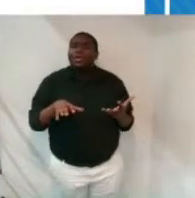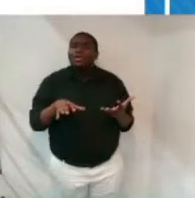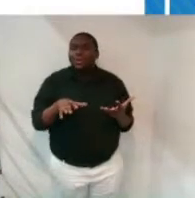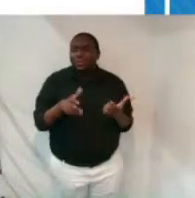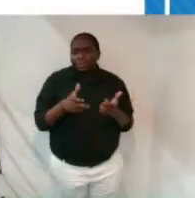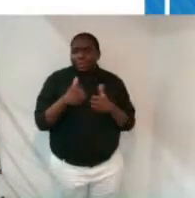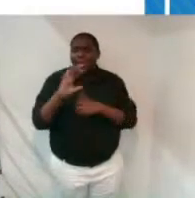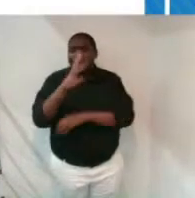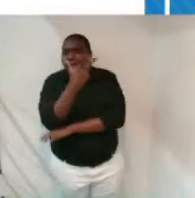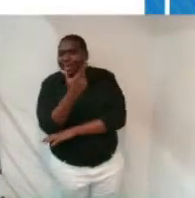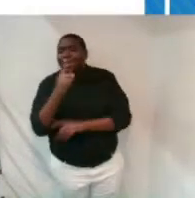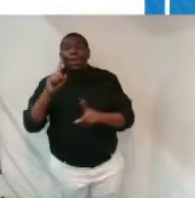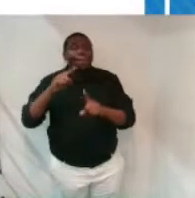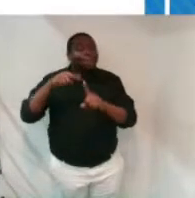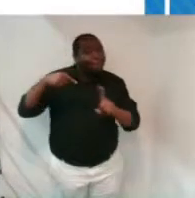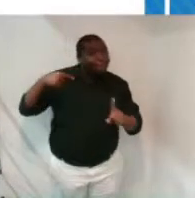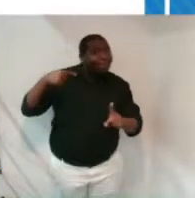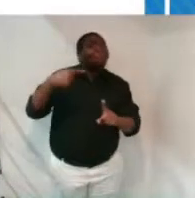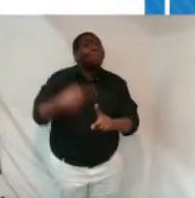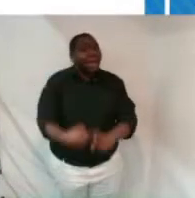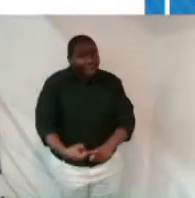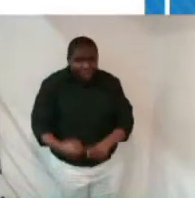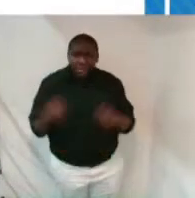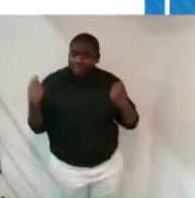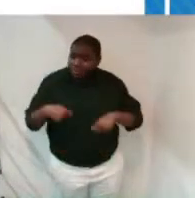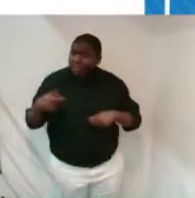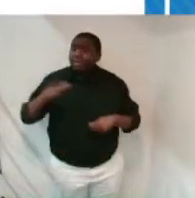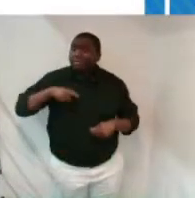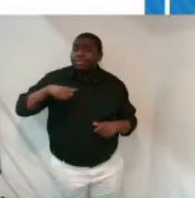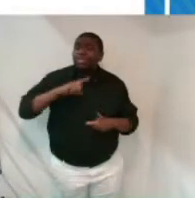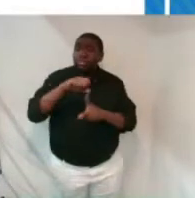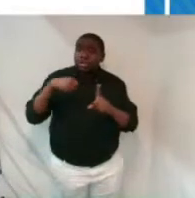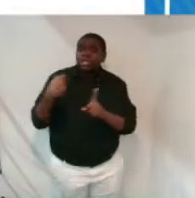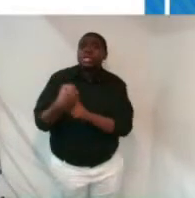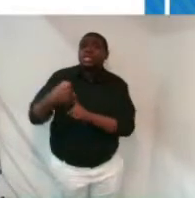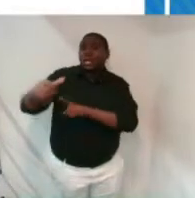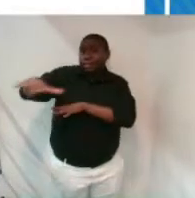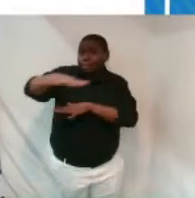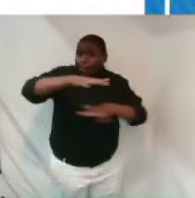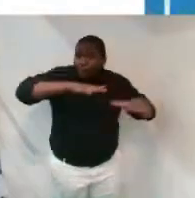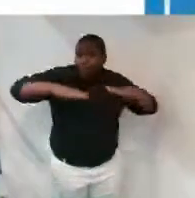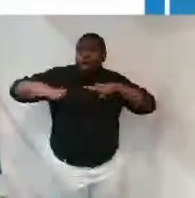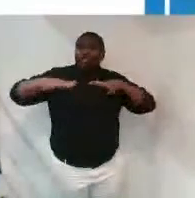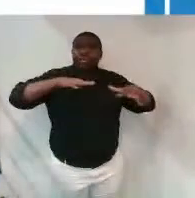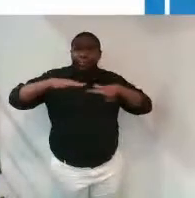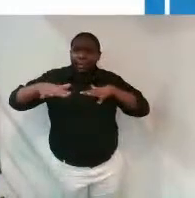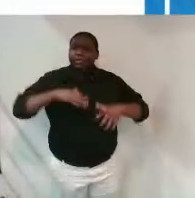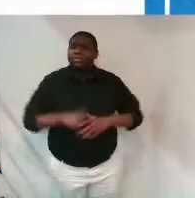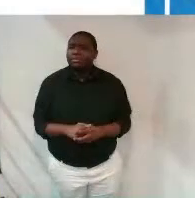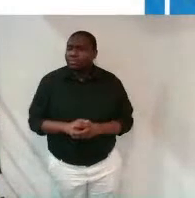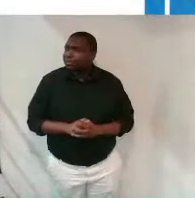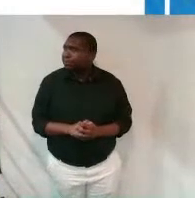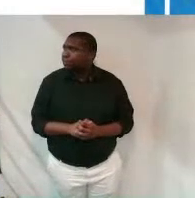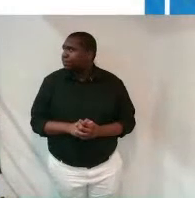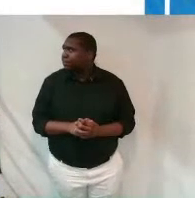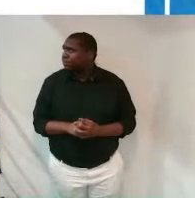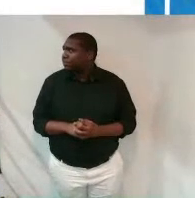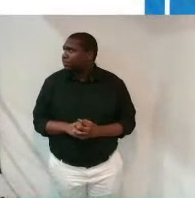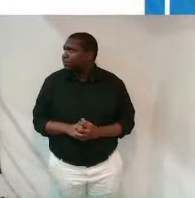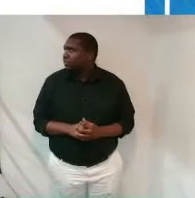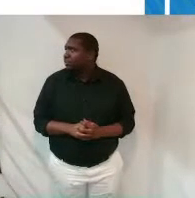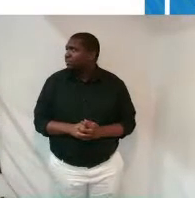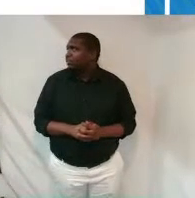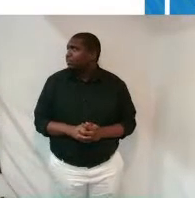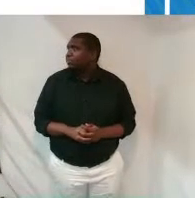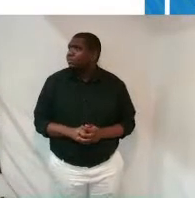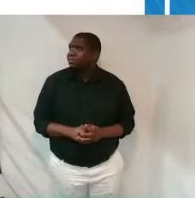Mas há mais do que isso. É necessário uma mobilização social. Vou dar mais uns 2 minutinhos só. Né? É necessário a